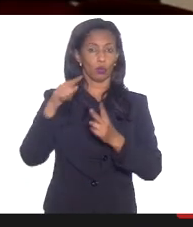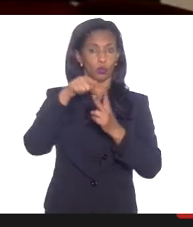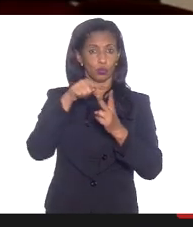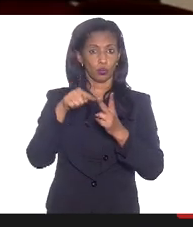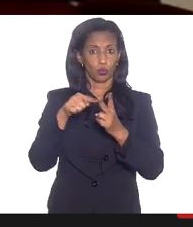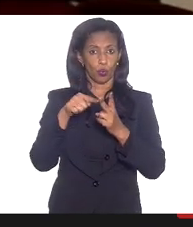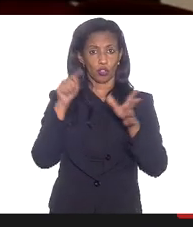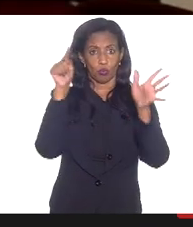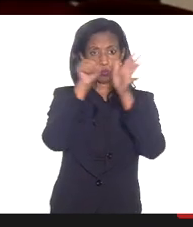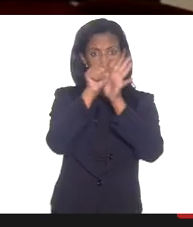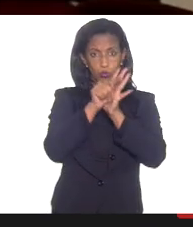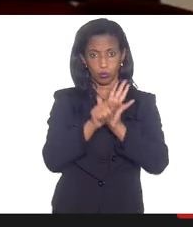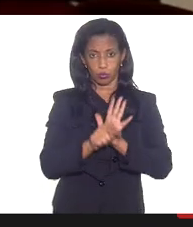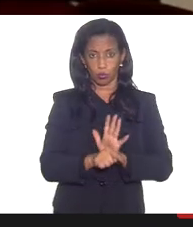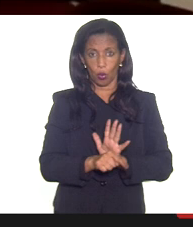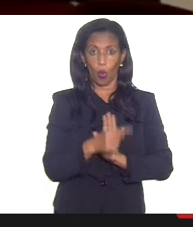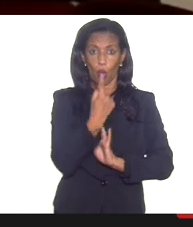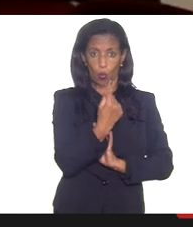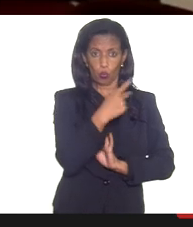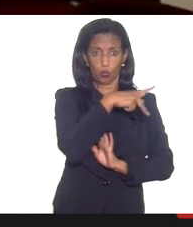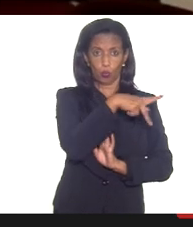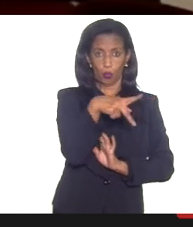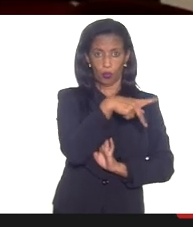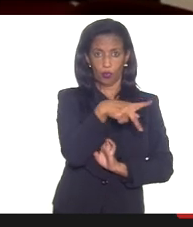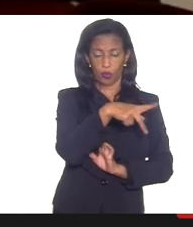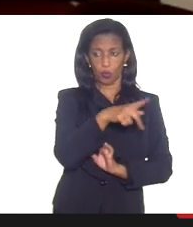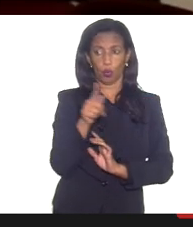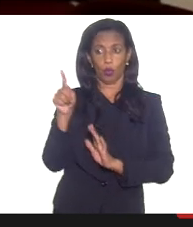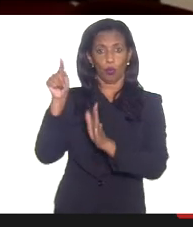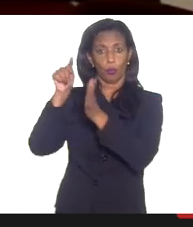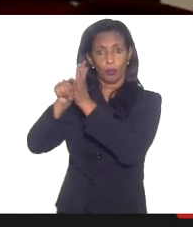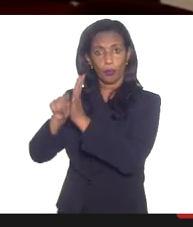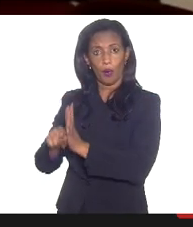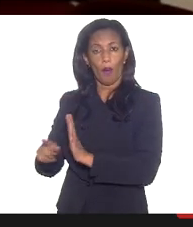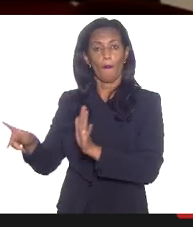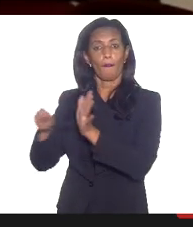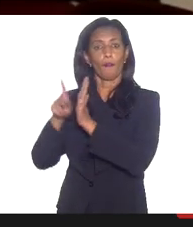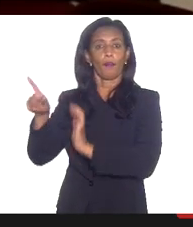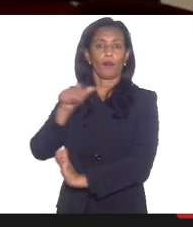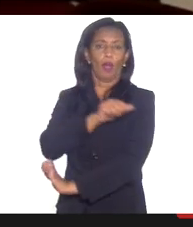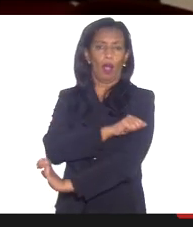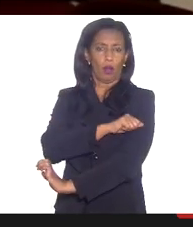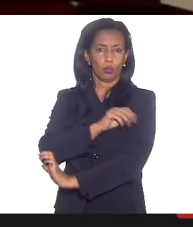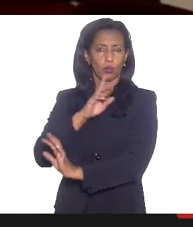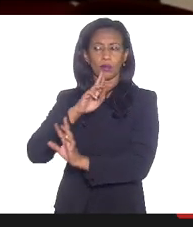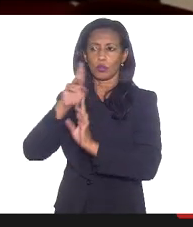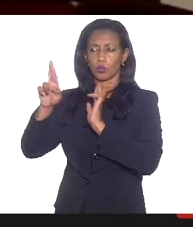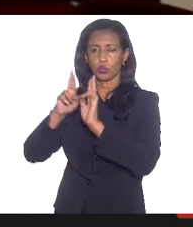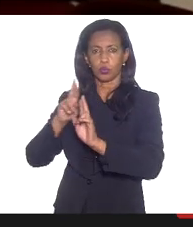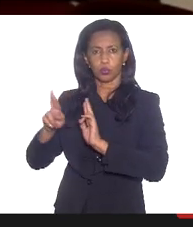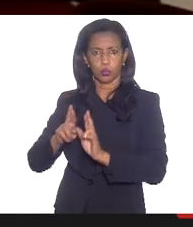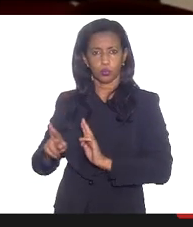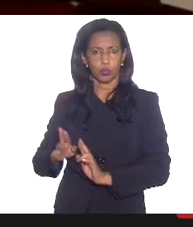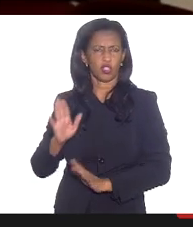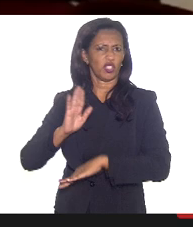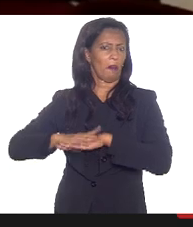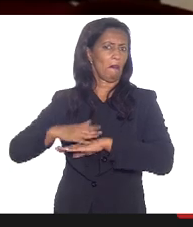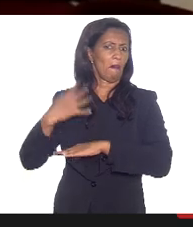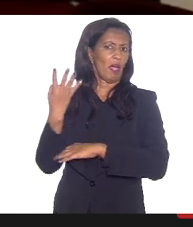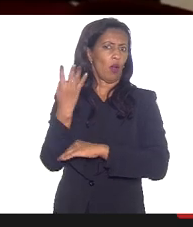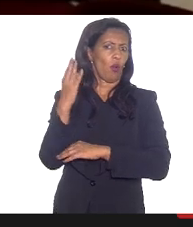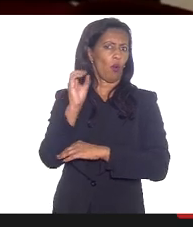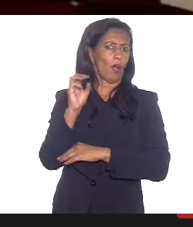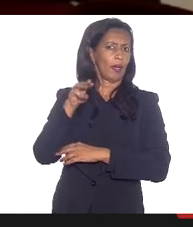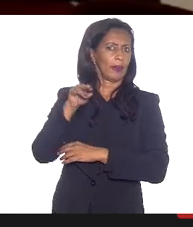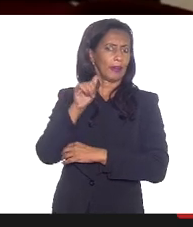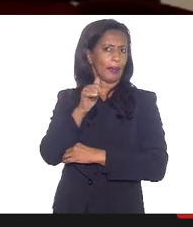questionários de consulta, um questionário do professor e um questionário do estudante. Esse questionário do estudante já está com mais de